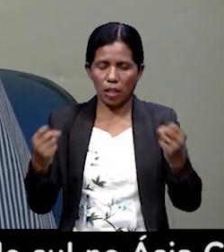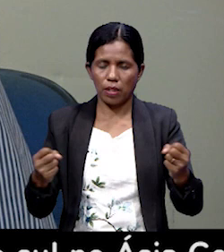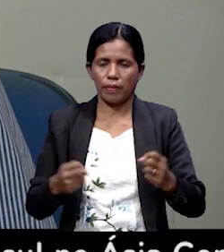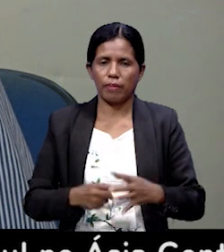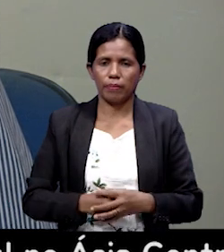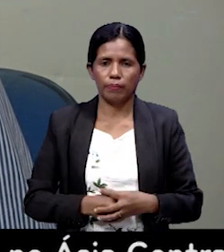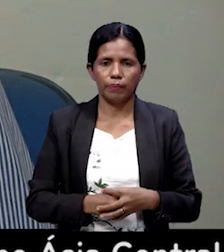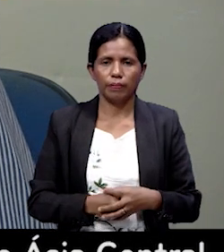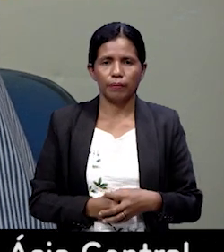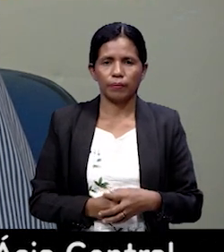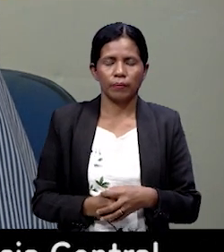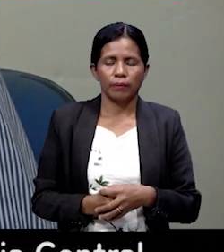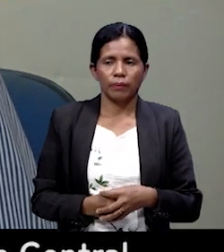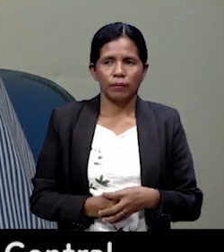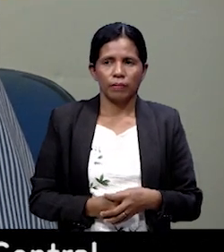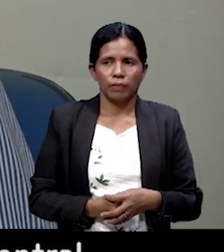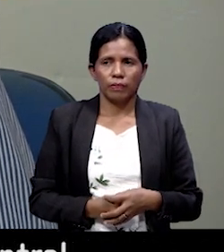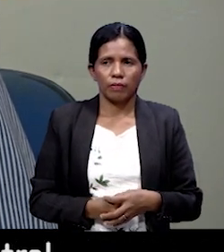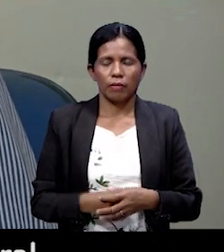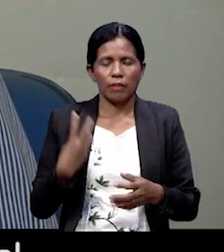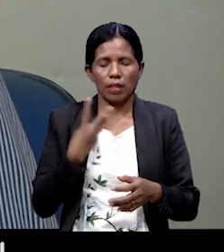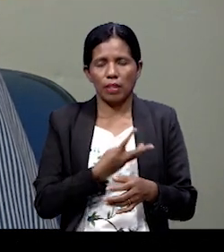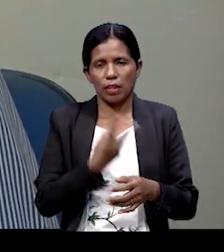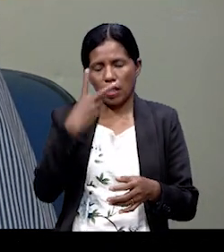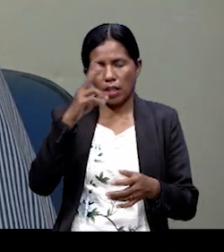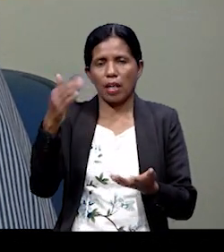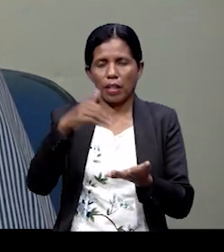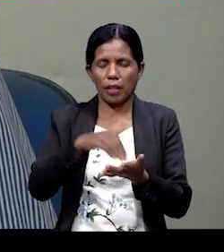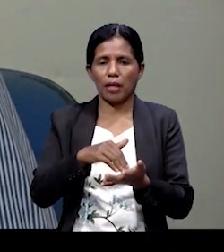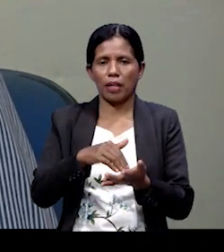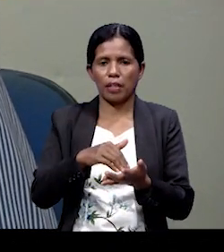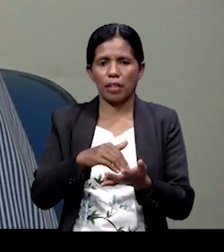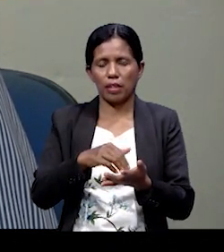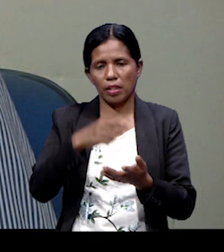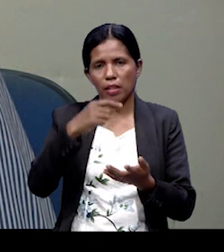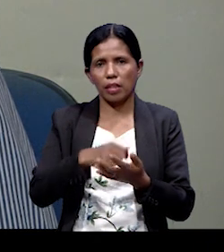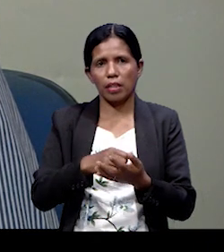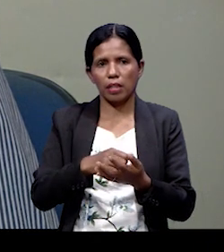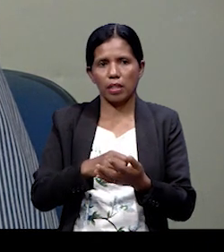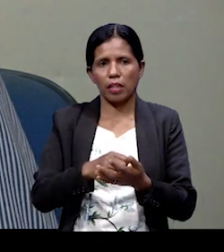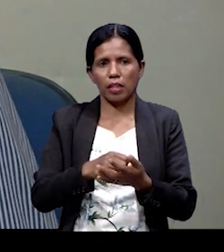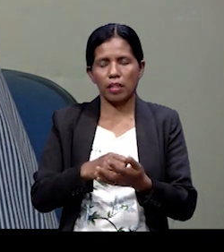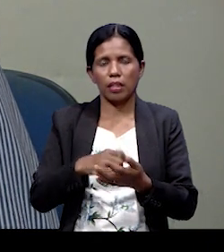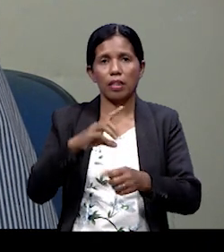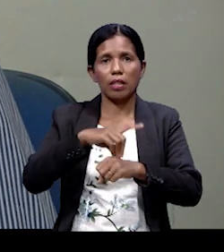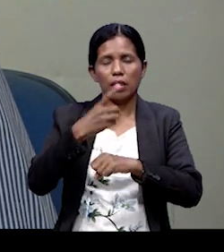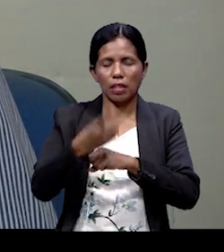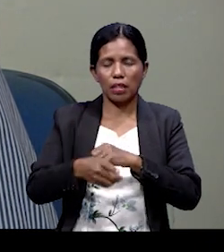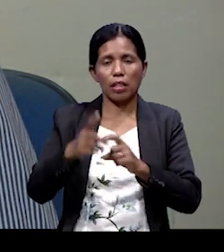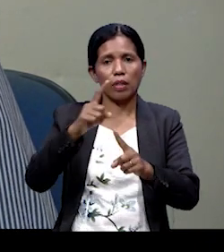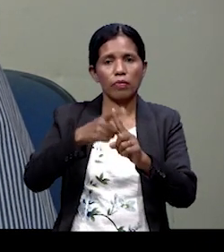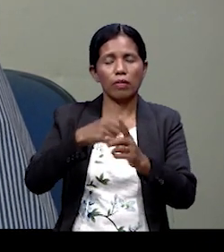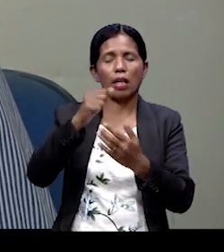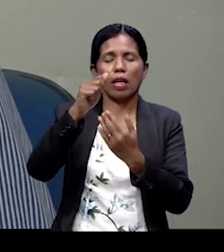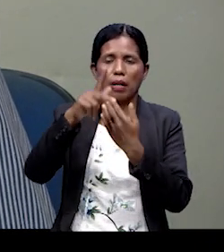estragos neve tarefa fila fali de ne acontecimento ia abril se